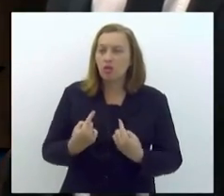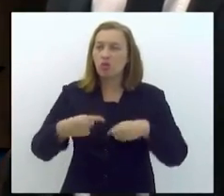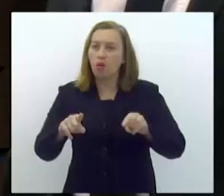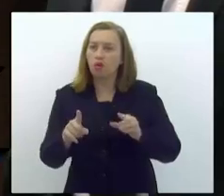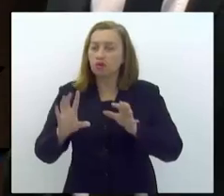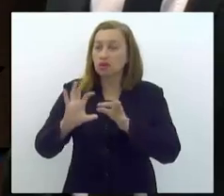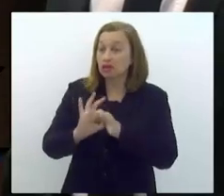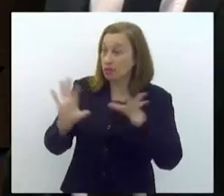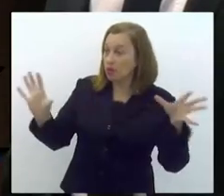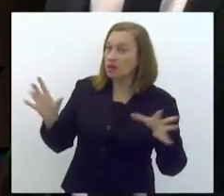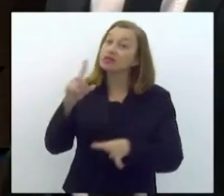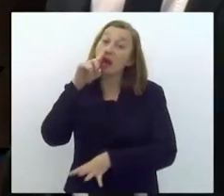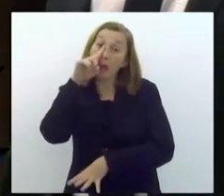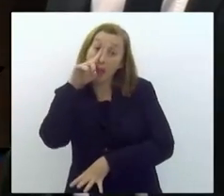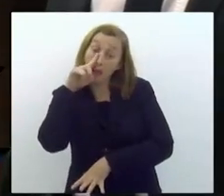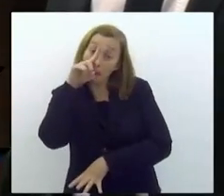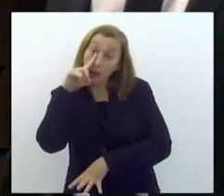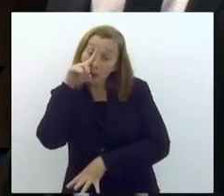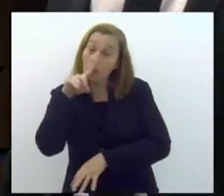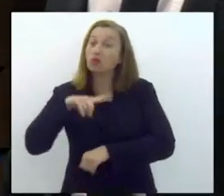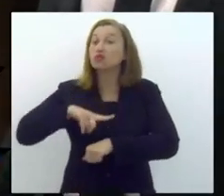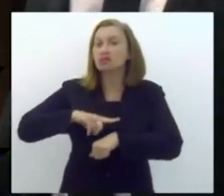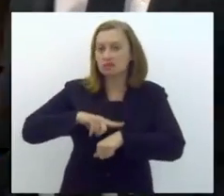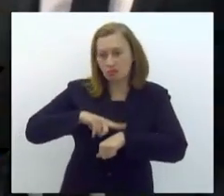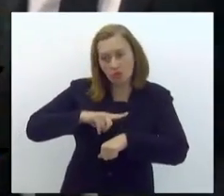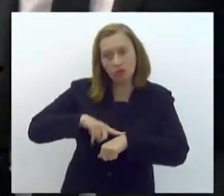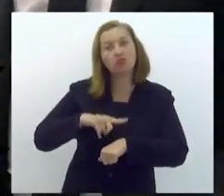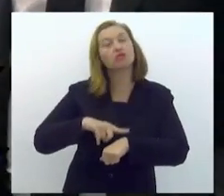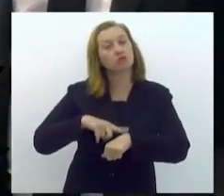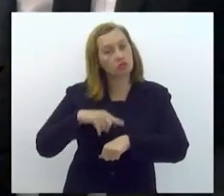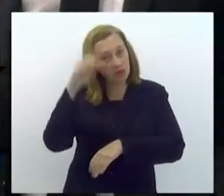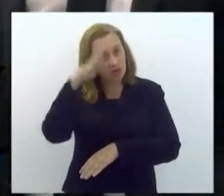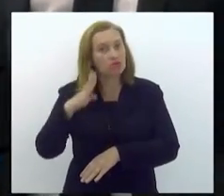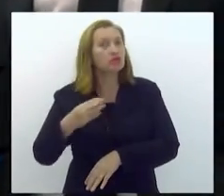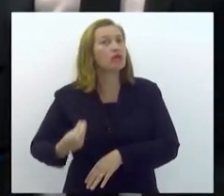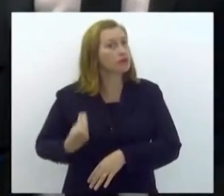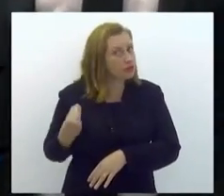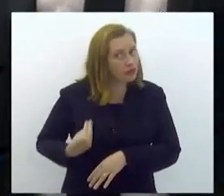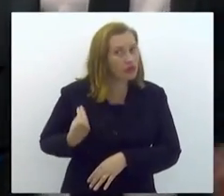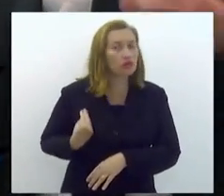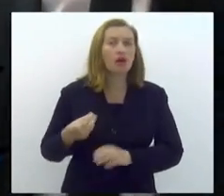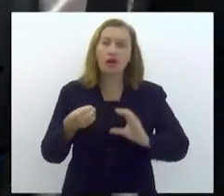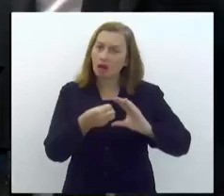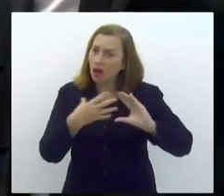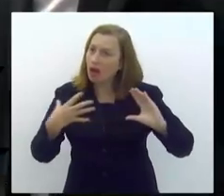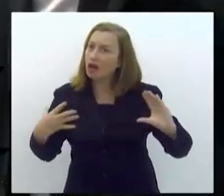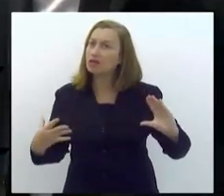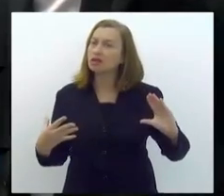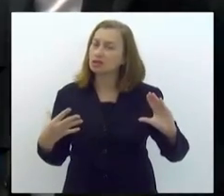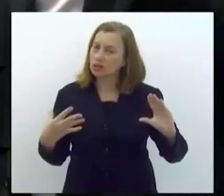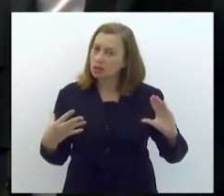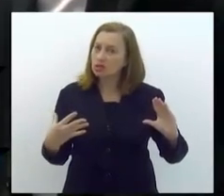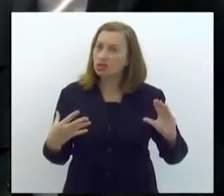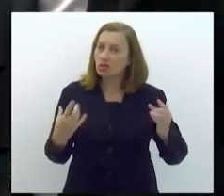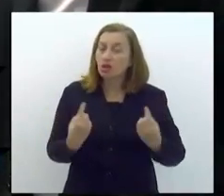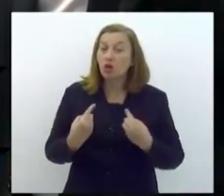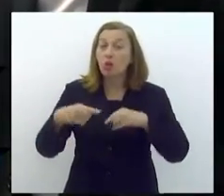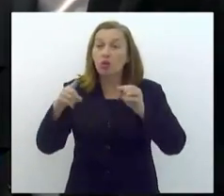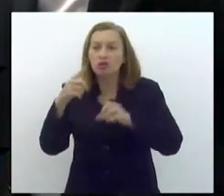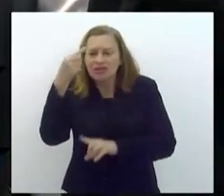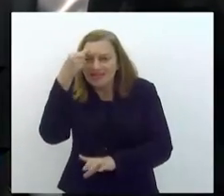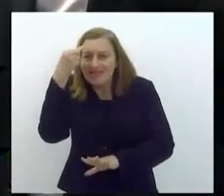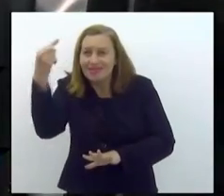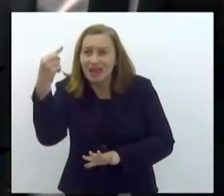muito perigoso nesse momento que o Brasil está vivendo a caracterização de contraposição de ideias